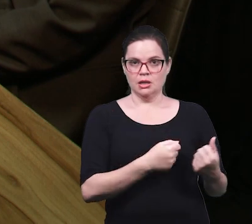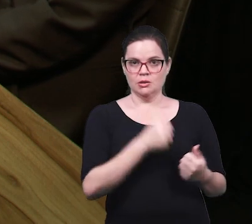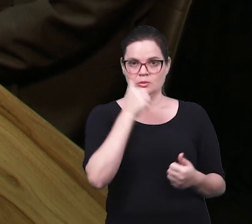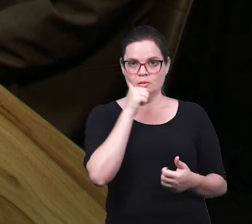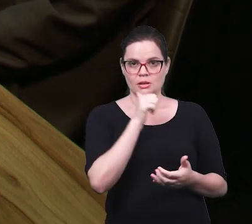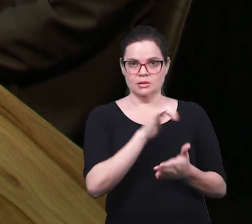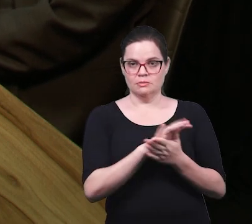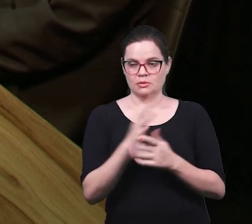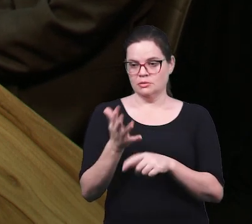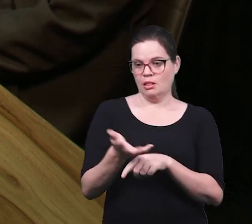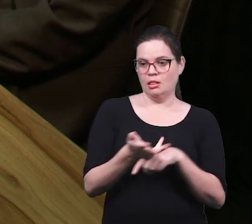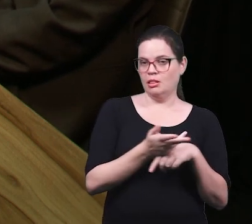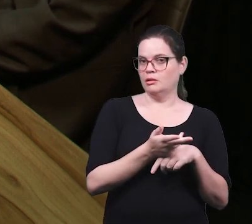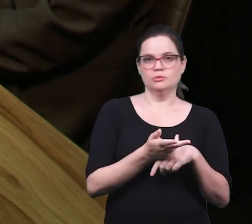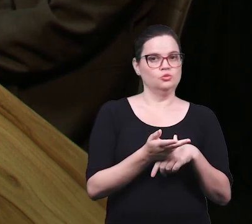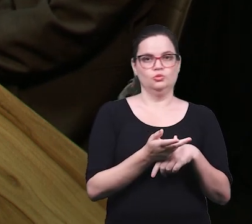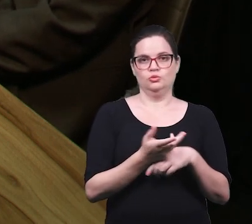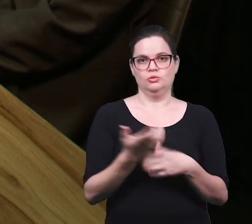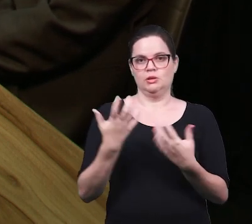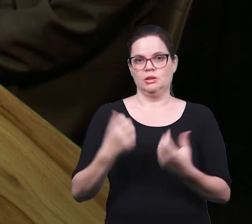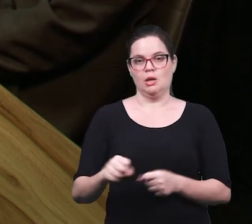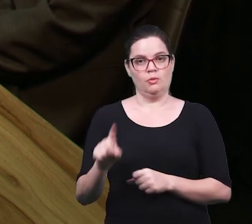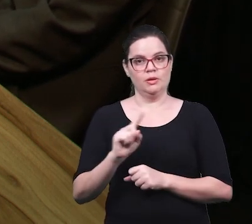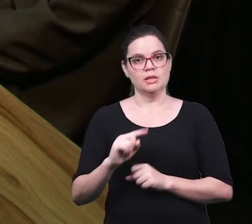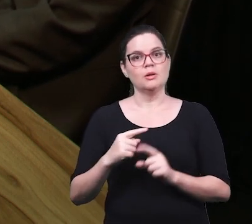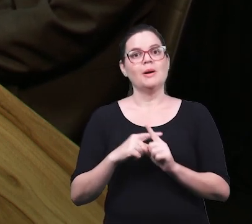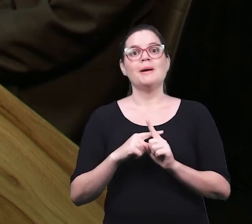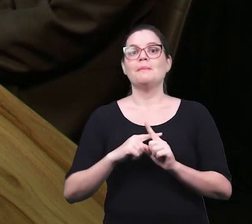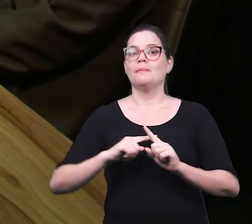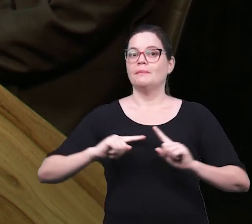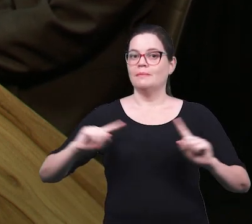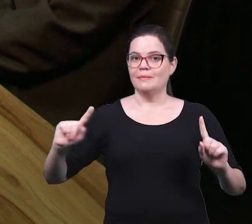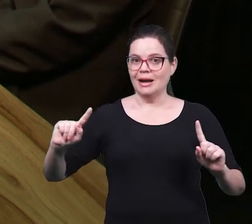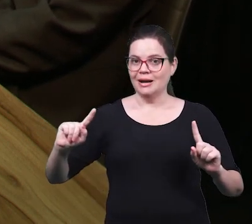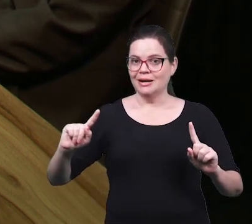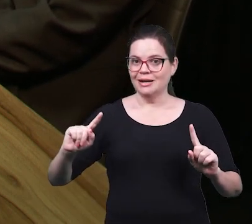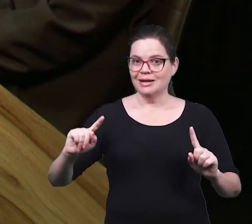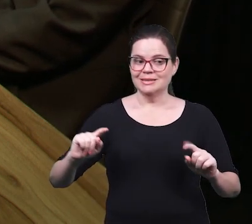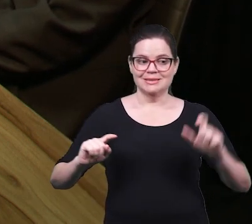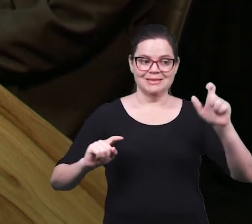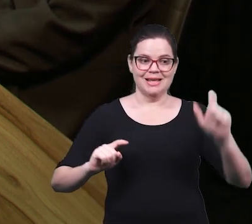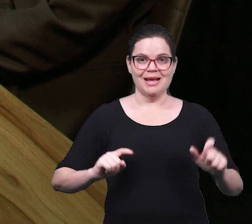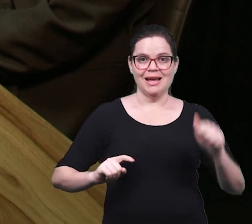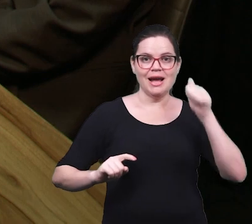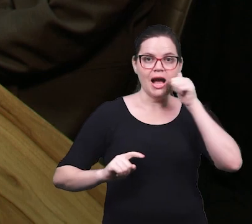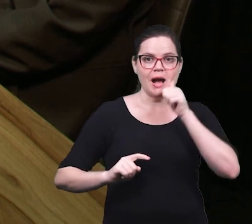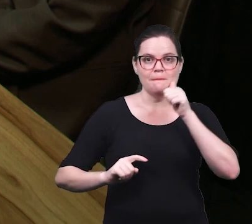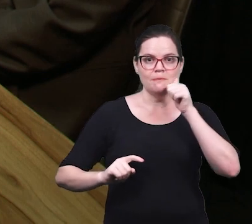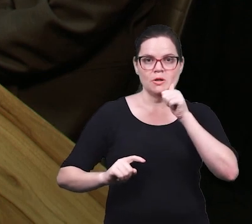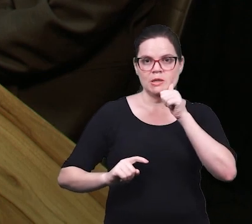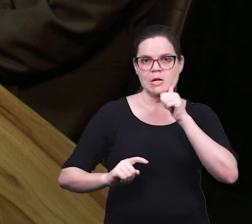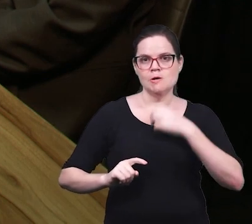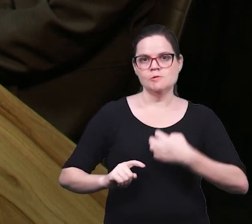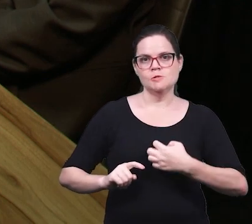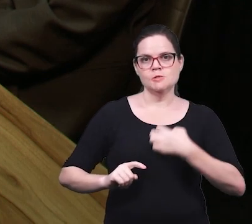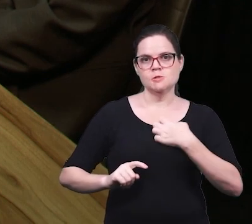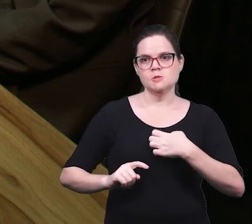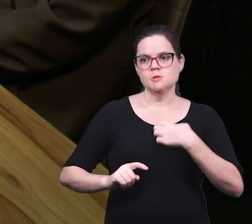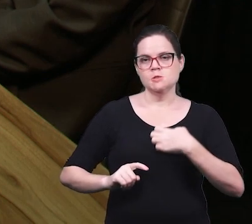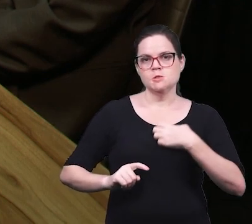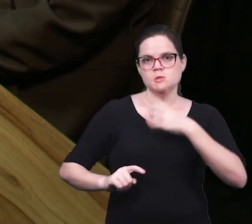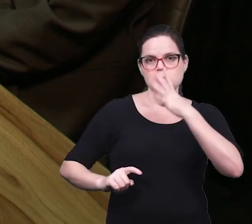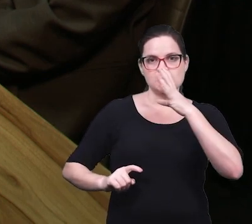Mas mesmo assim foi acusado, né? Mesmo não tendo cometido tal pecado, foi acusado